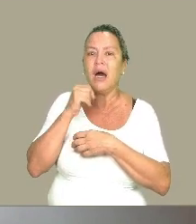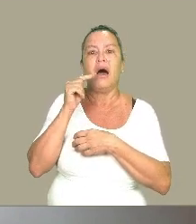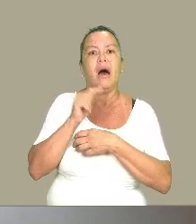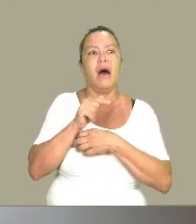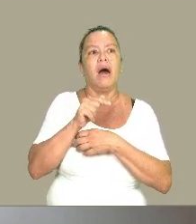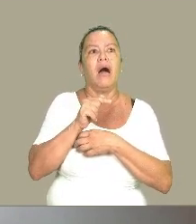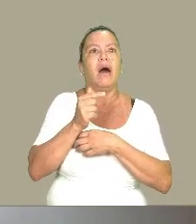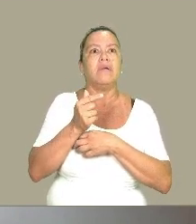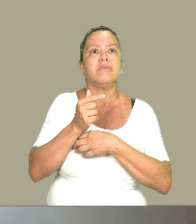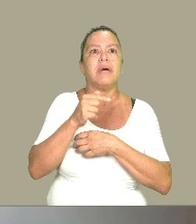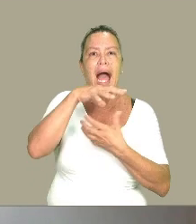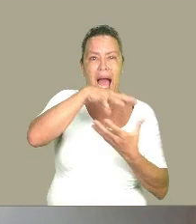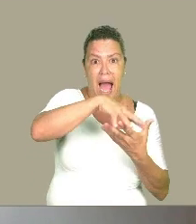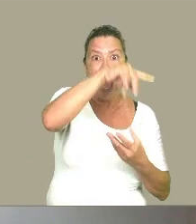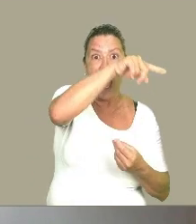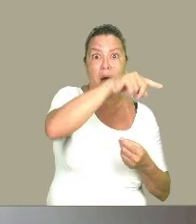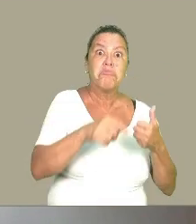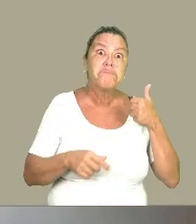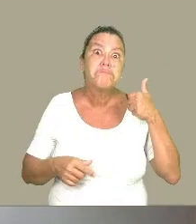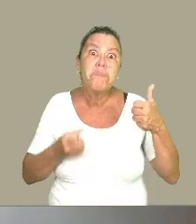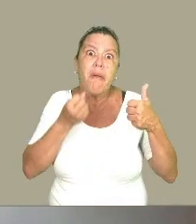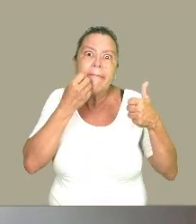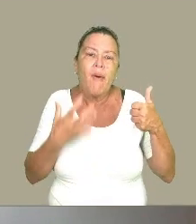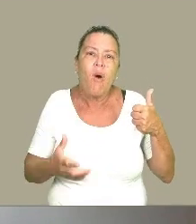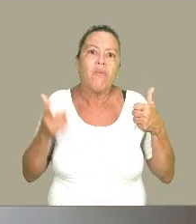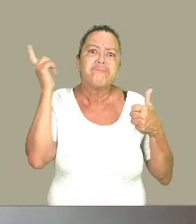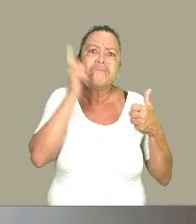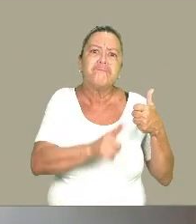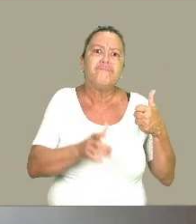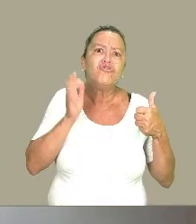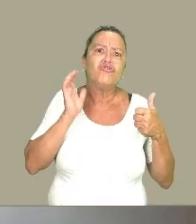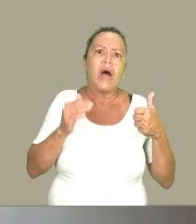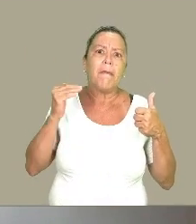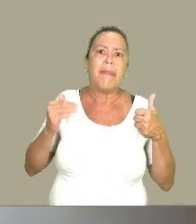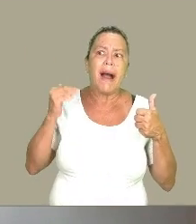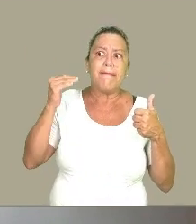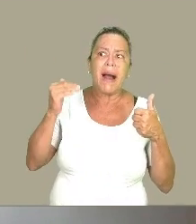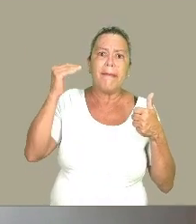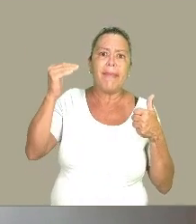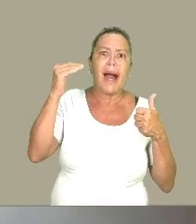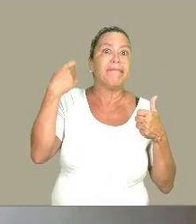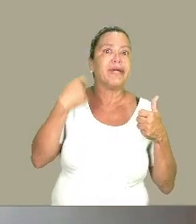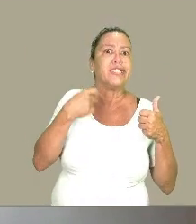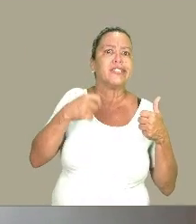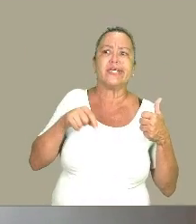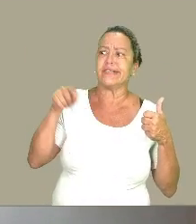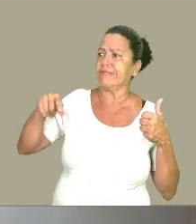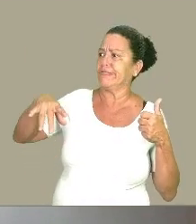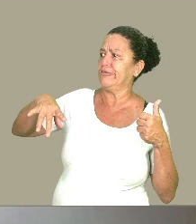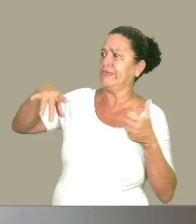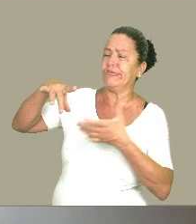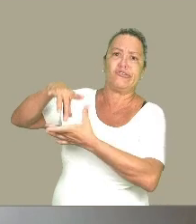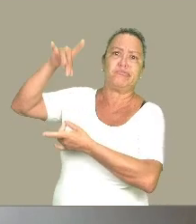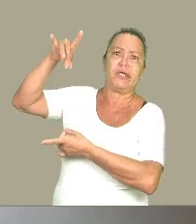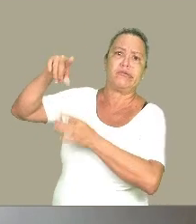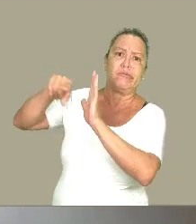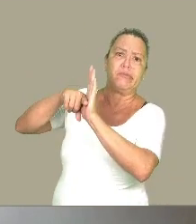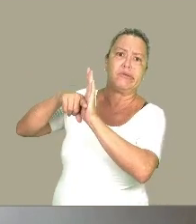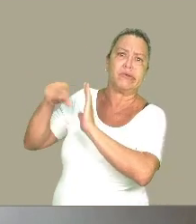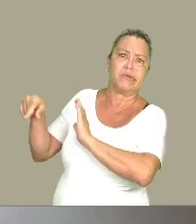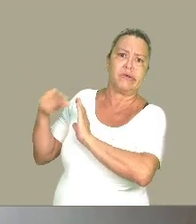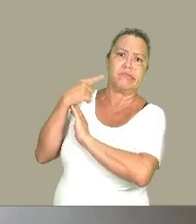alma iluminada que já conseguiu adquirir um crescimento moral espiritual, já conseguiu adquirir